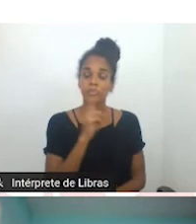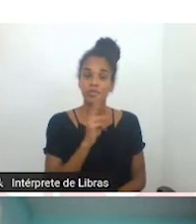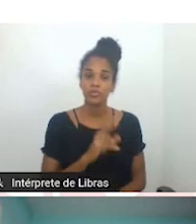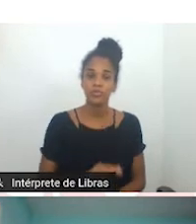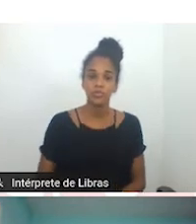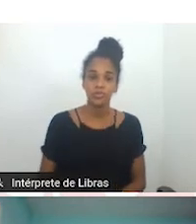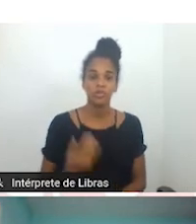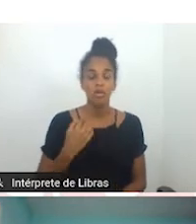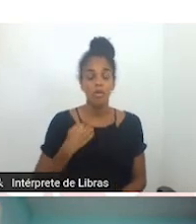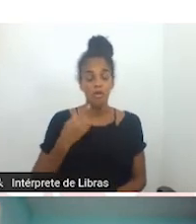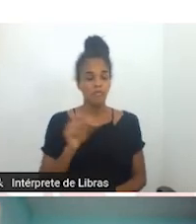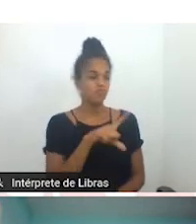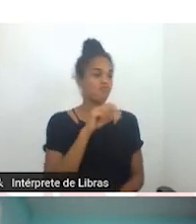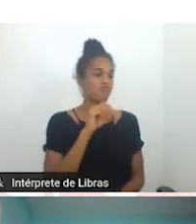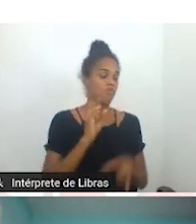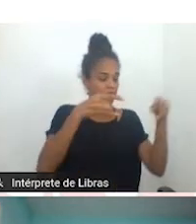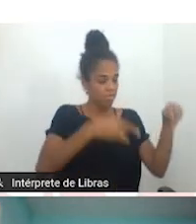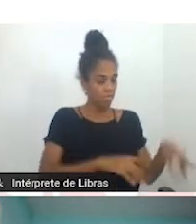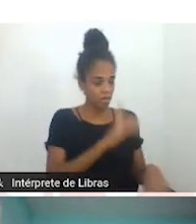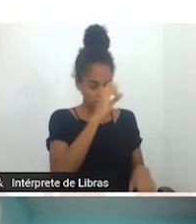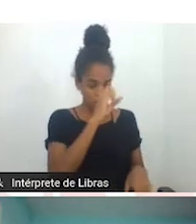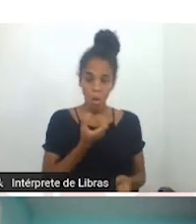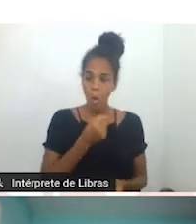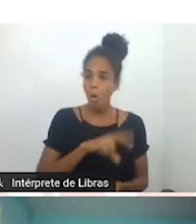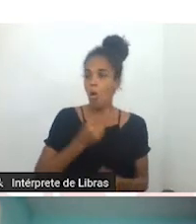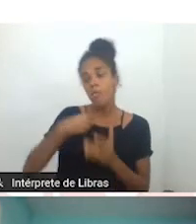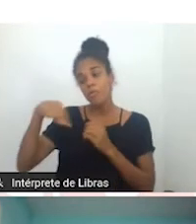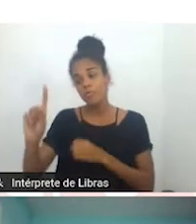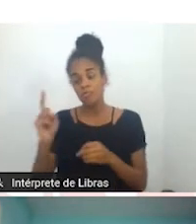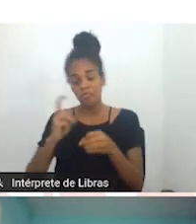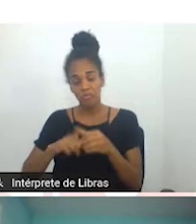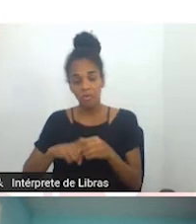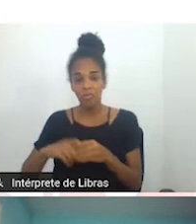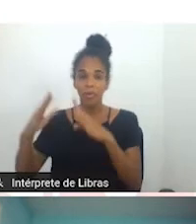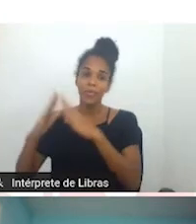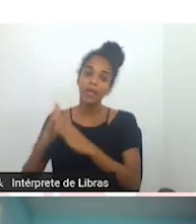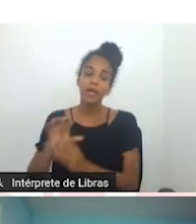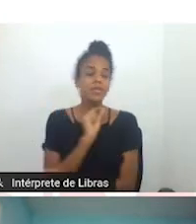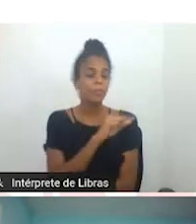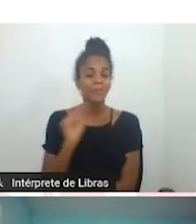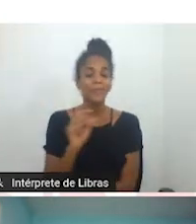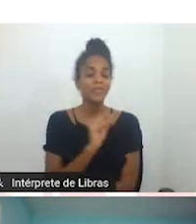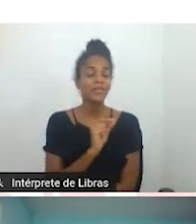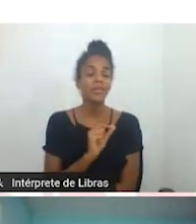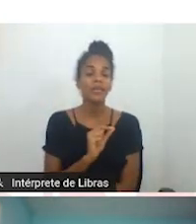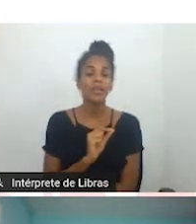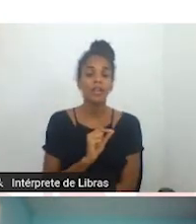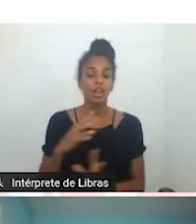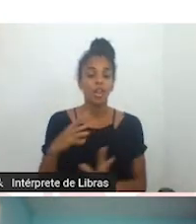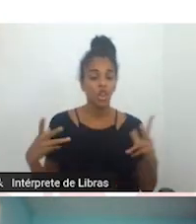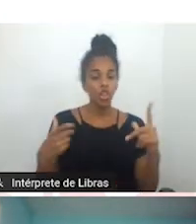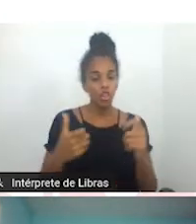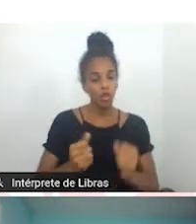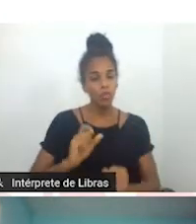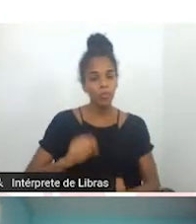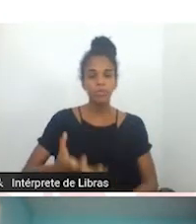casa. Agora, qual desses pacientes que eu vou internar vão precisar de suporte de O2? São todos? Eu só interno se precisar de